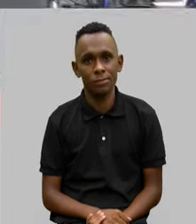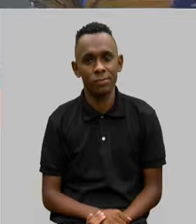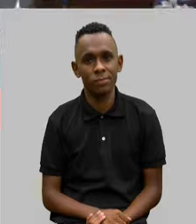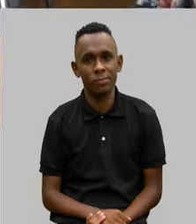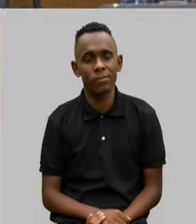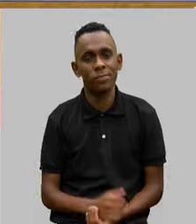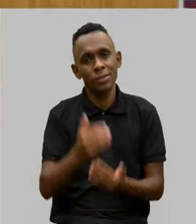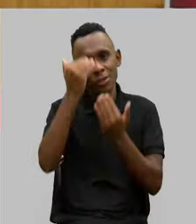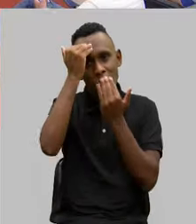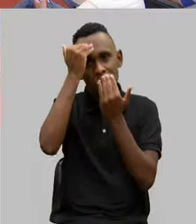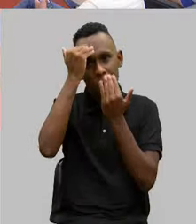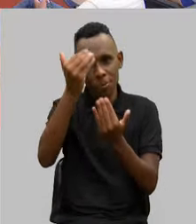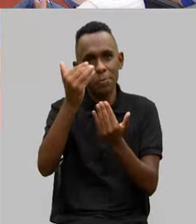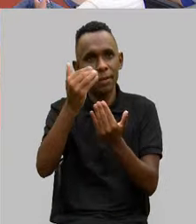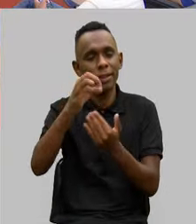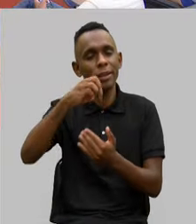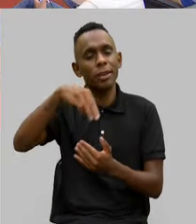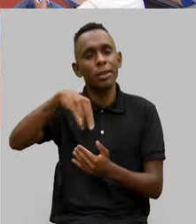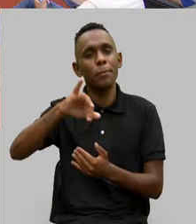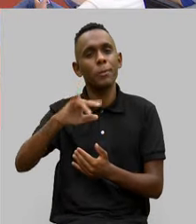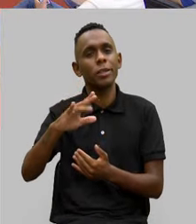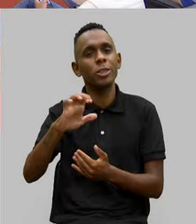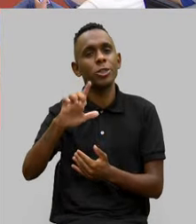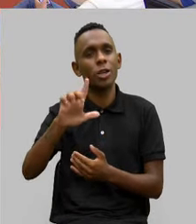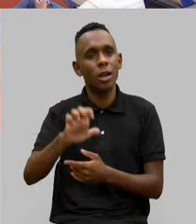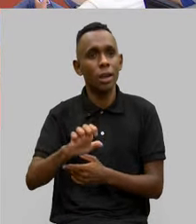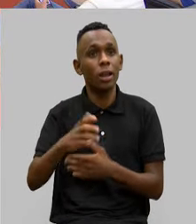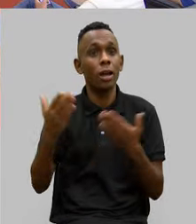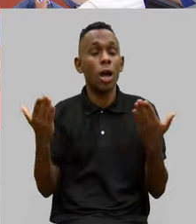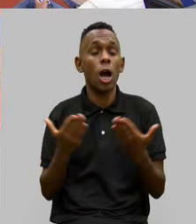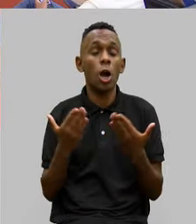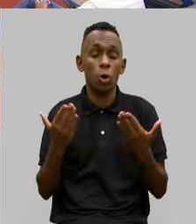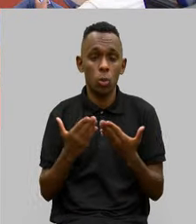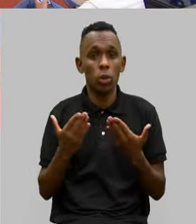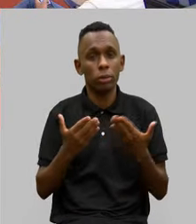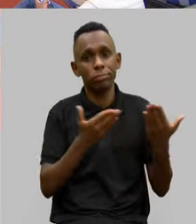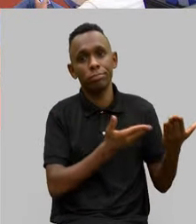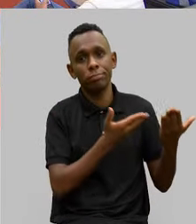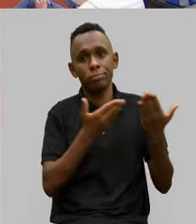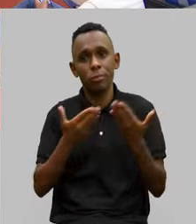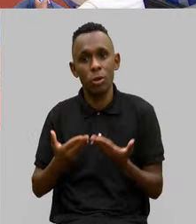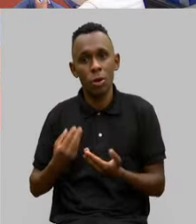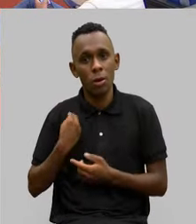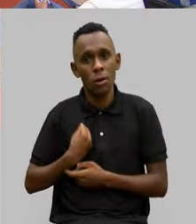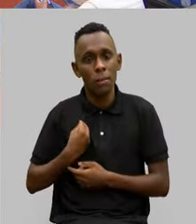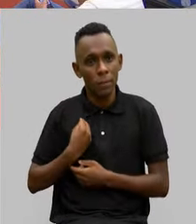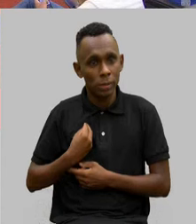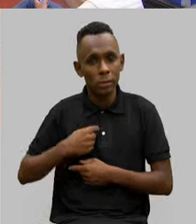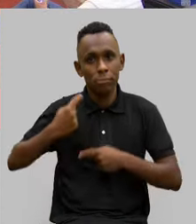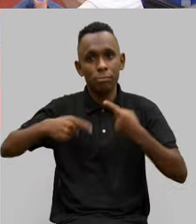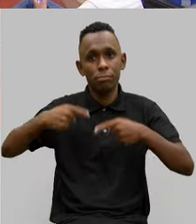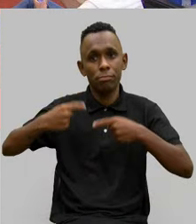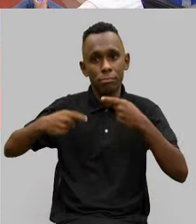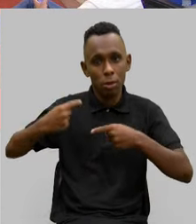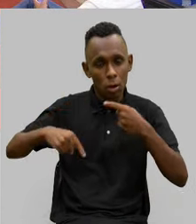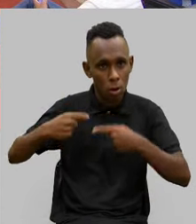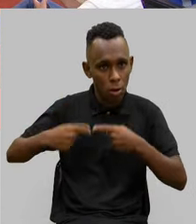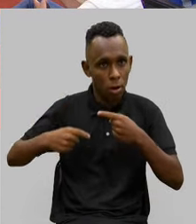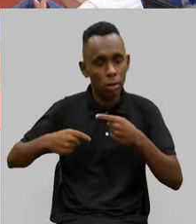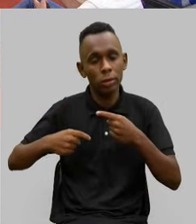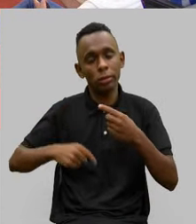Muito obrigado a senora Michele Monteiro e teremos agora a participação dos debatedores da terceira